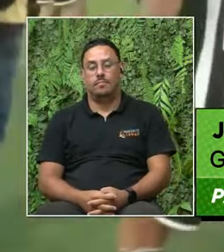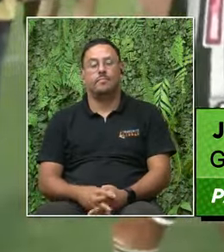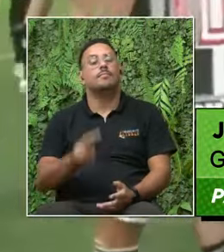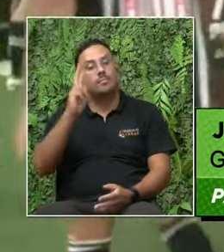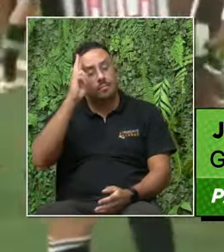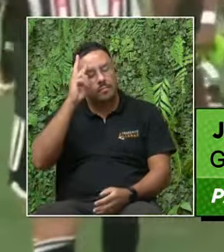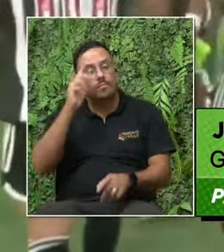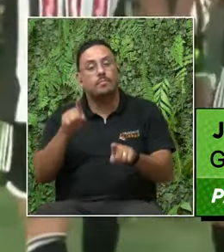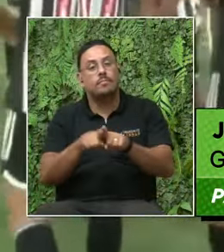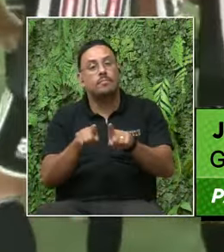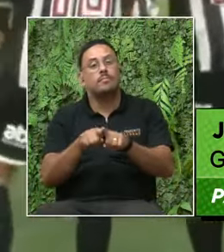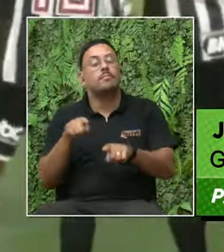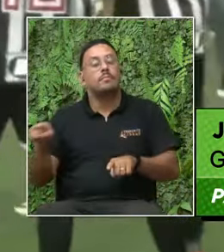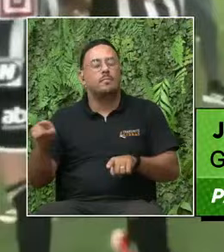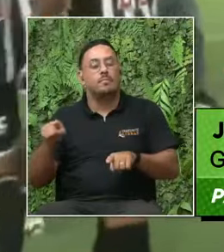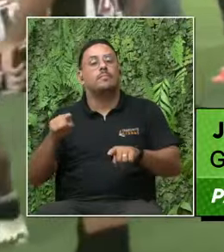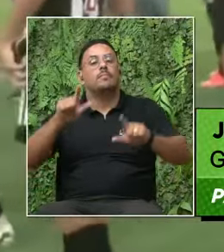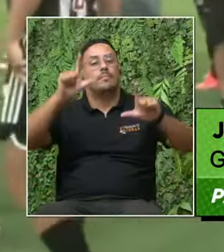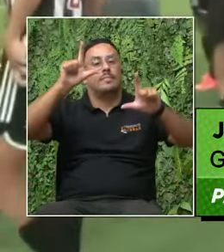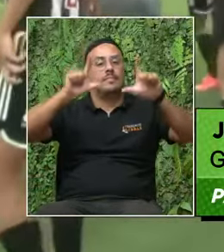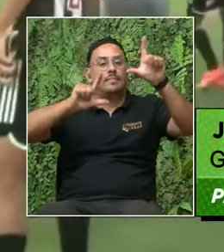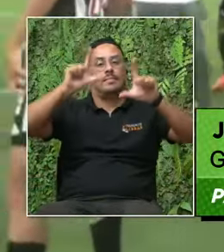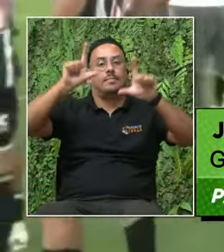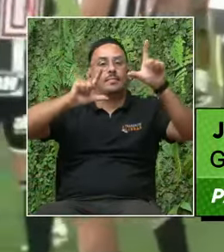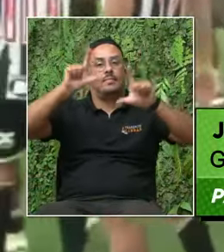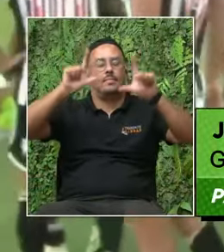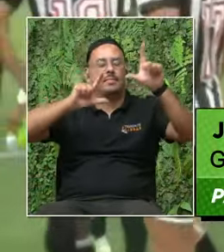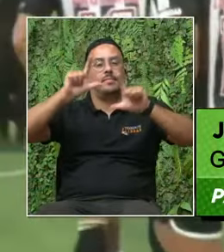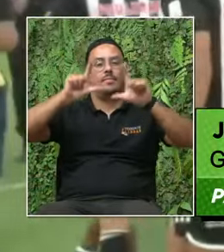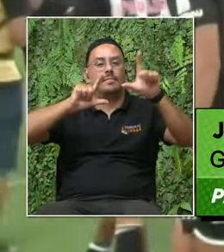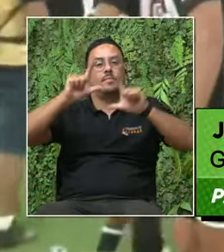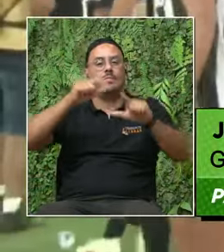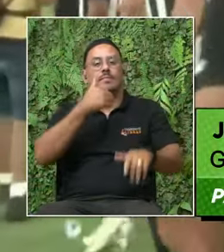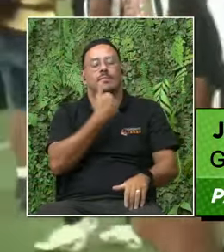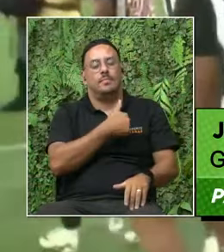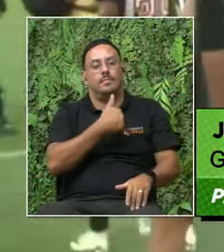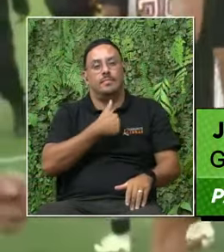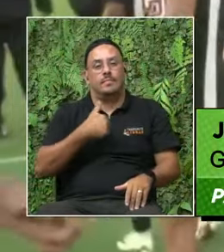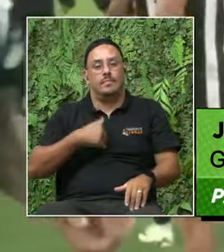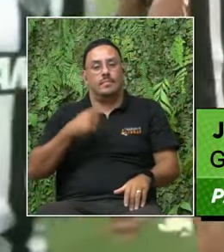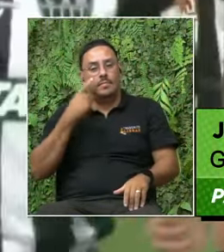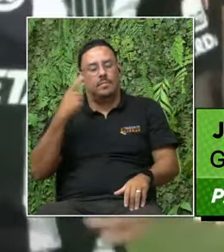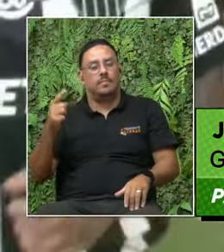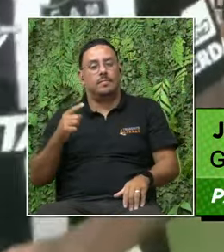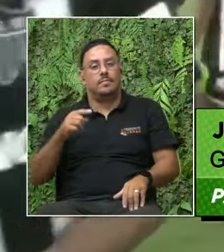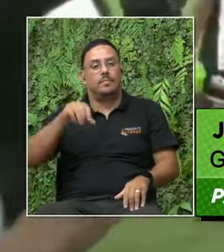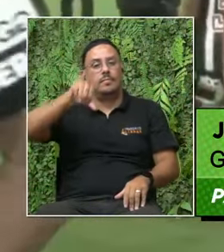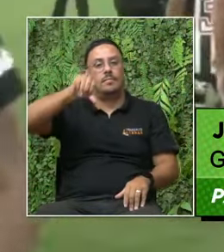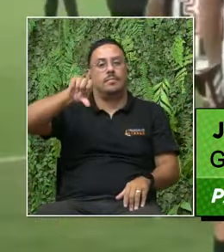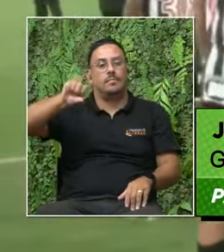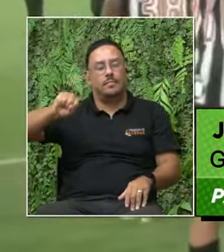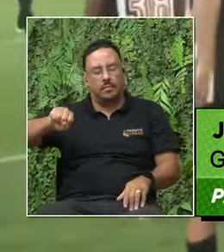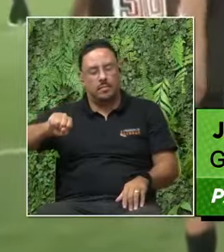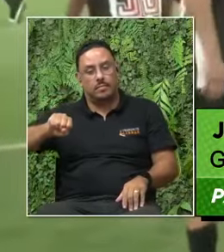Lembrando que são imagens da TV Galo que a gente tá exibindo você tá recebendo aí no nosso canal 98